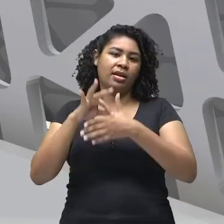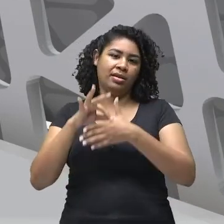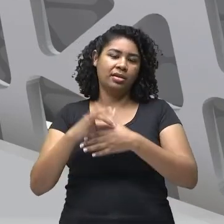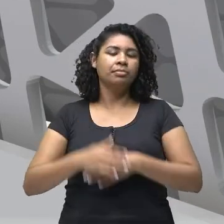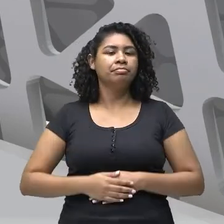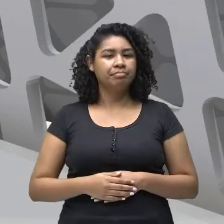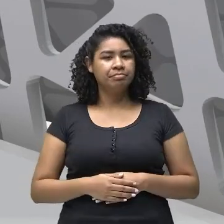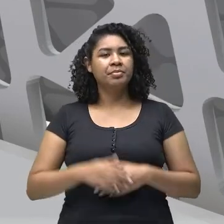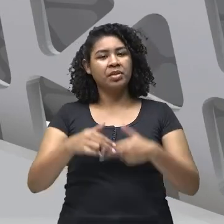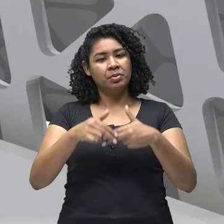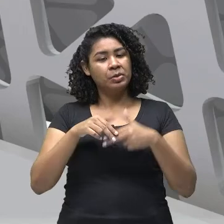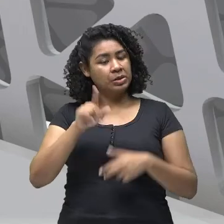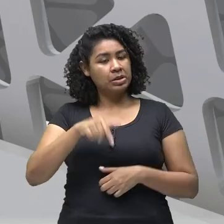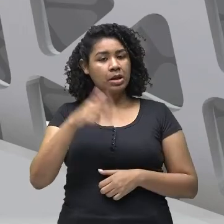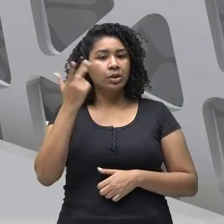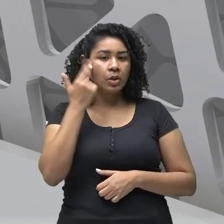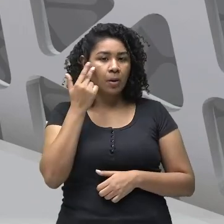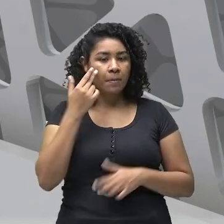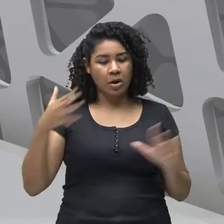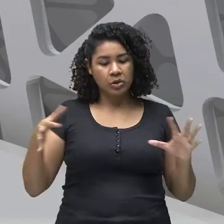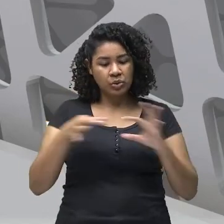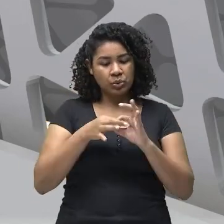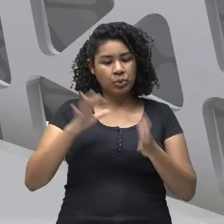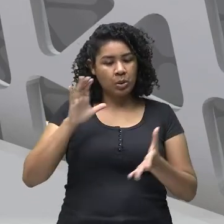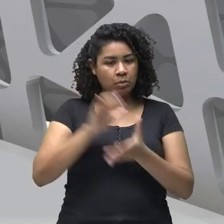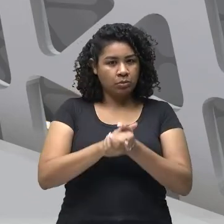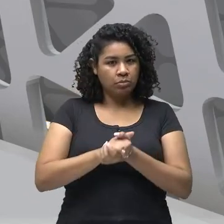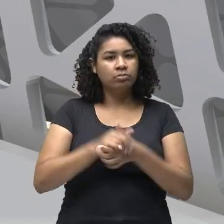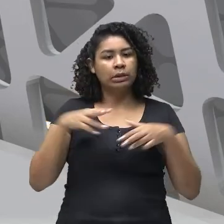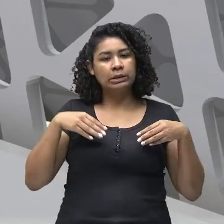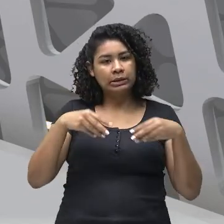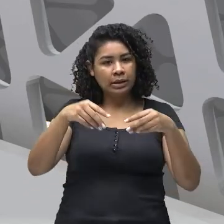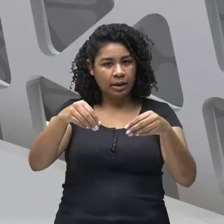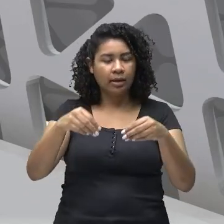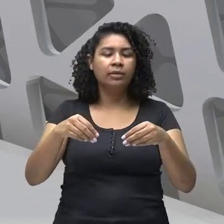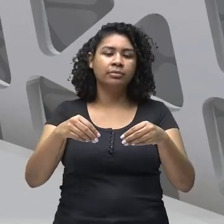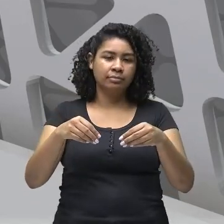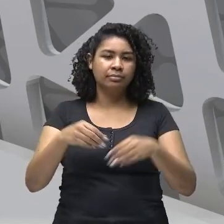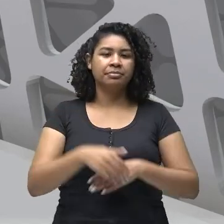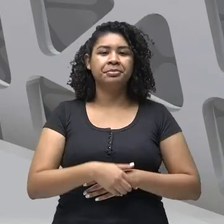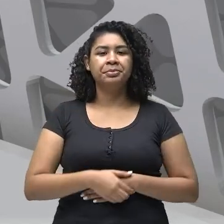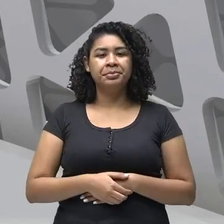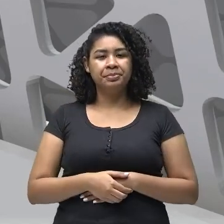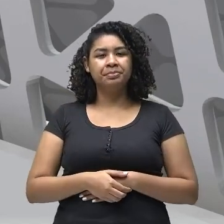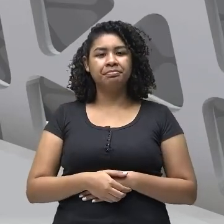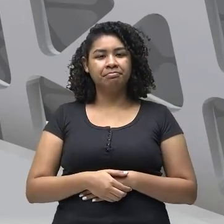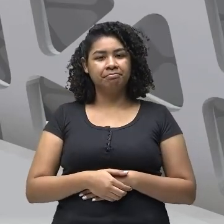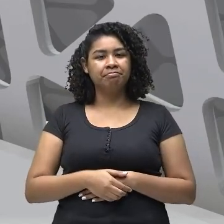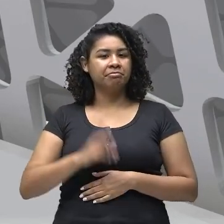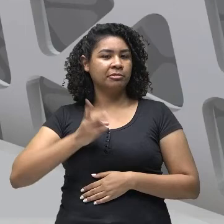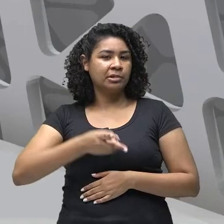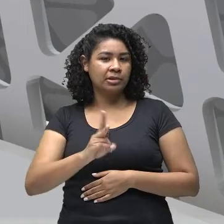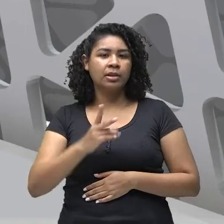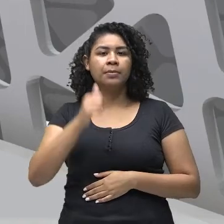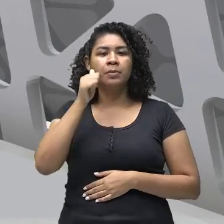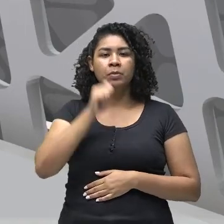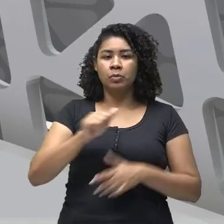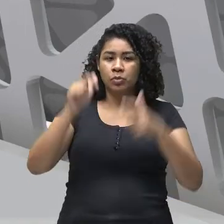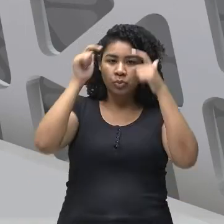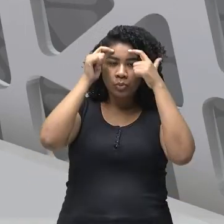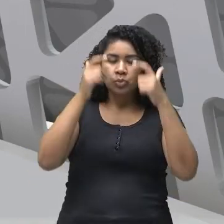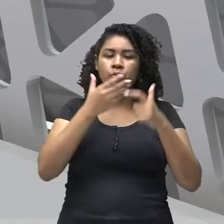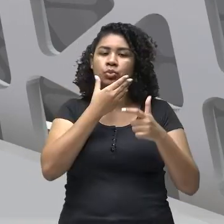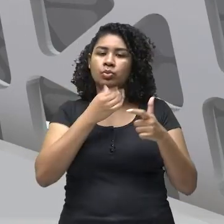era comum essas uniões ali territoriais por conta de laços matrimoniais entre príncipes e princesas,